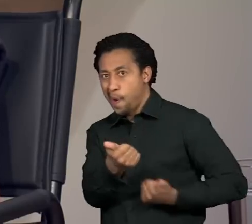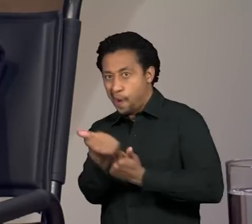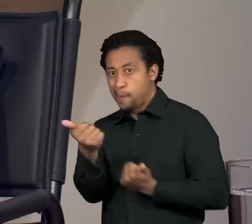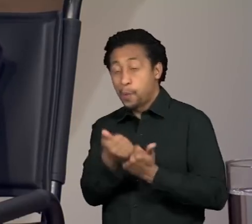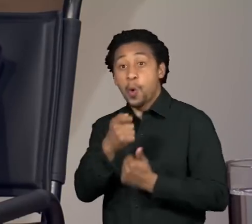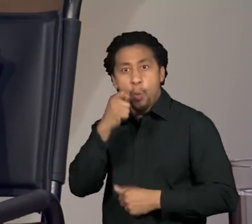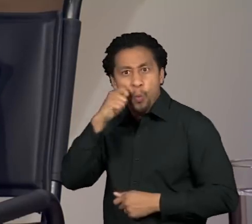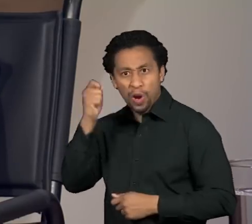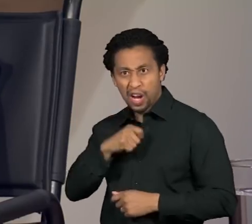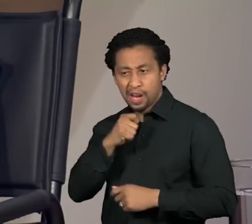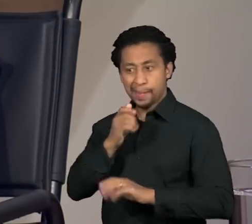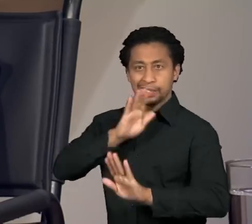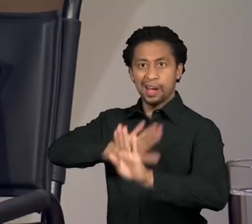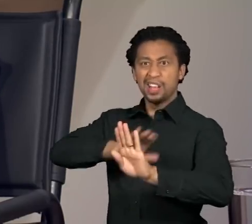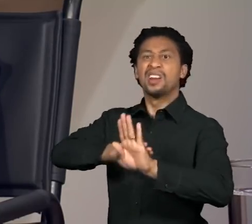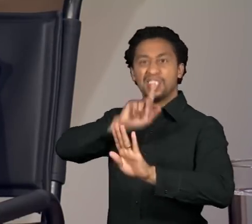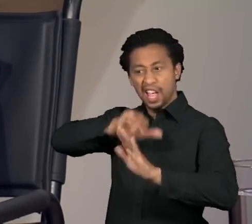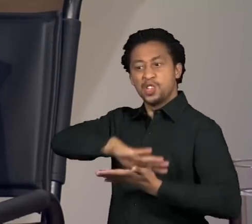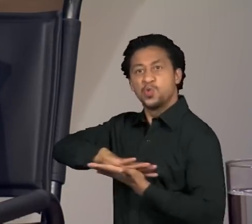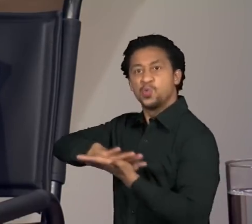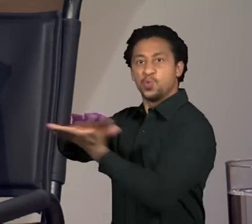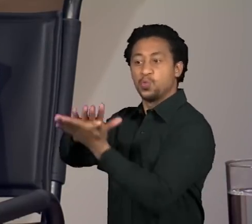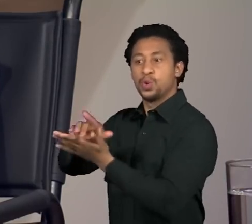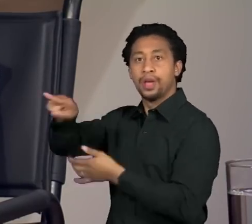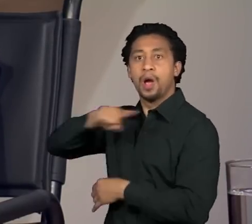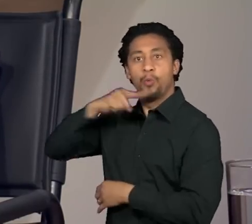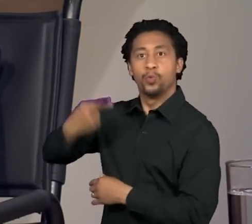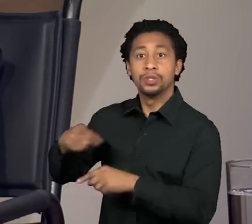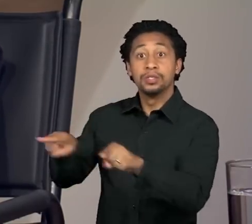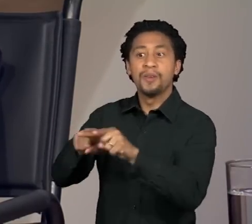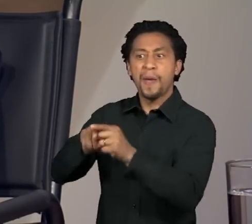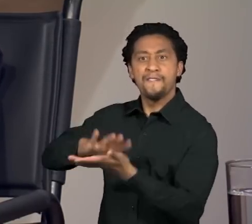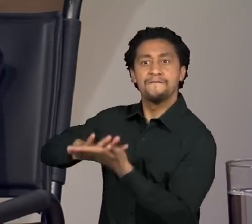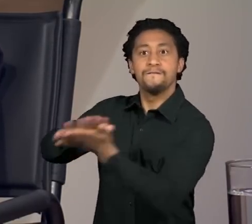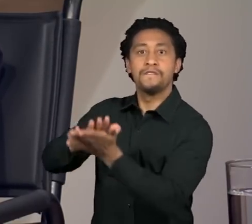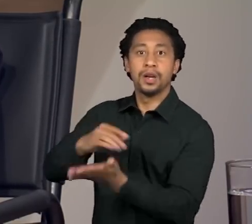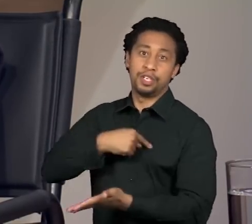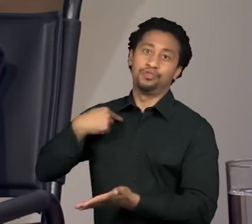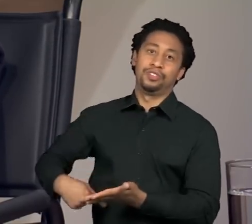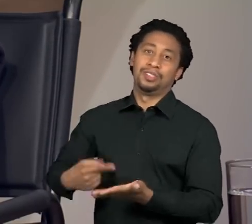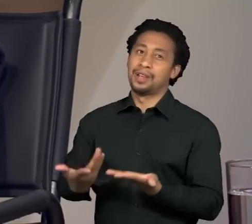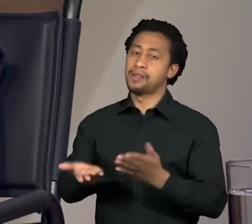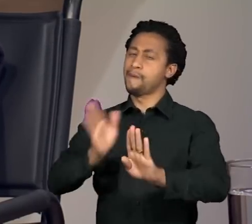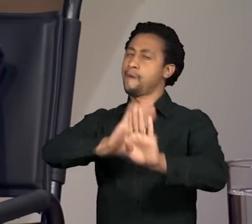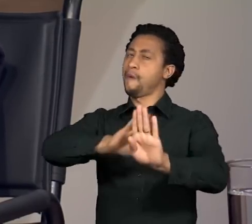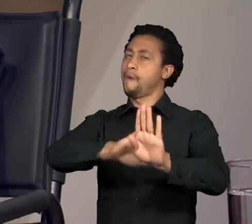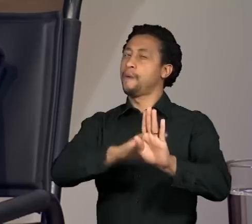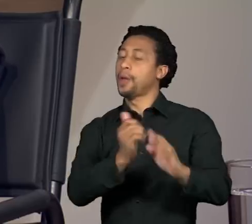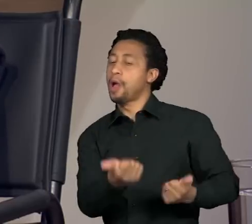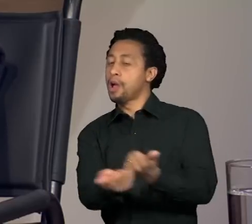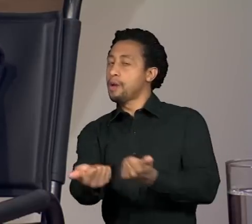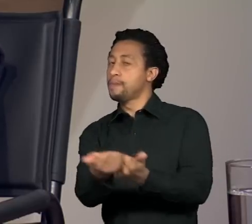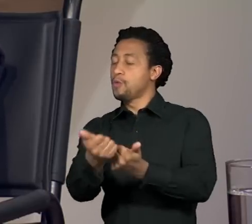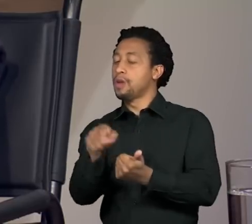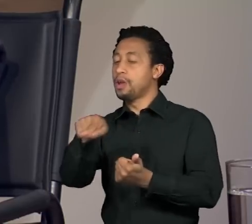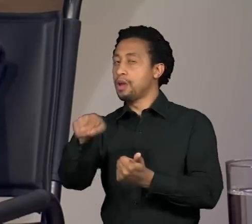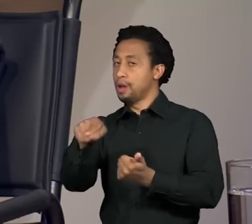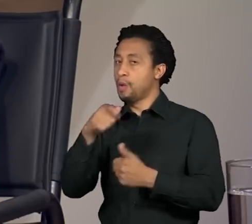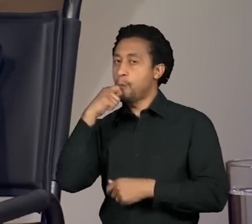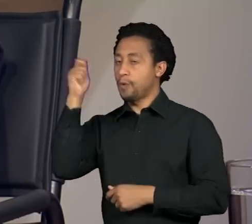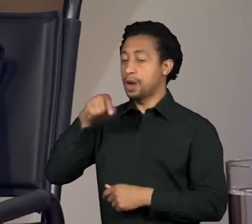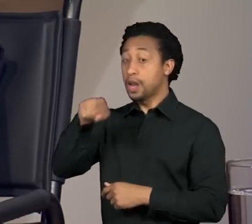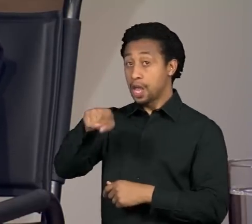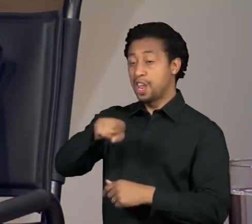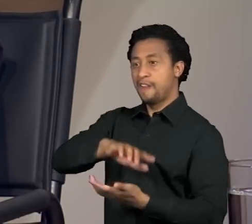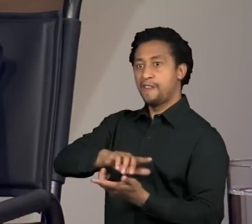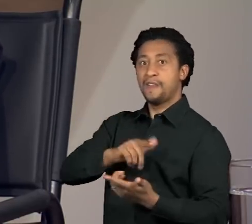a Rússia e também para atingir a China, indiretamente, que são, né, os seus maiores inimigos, conforme declarou o